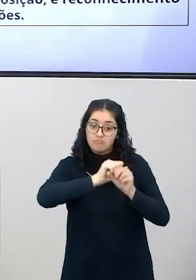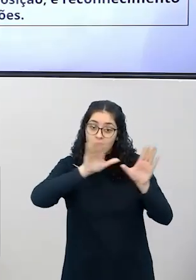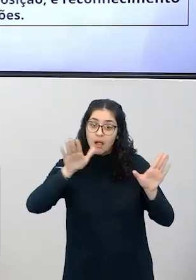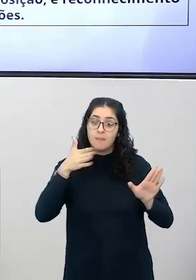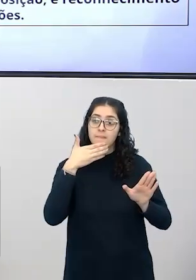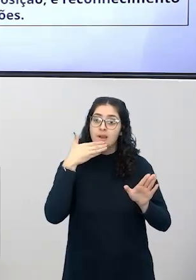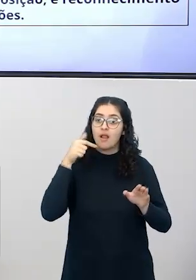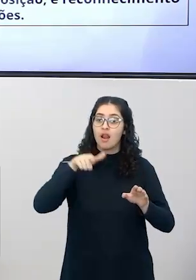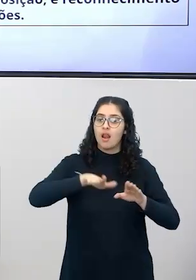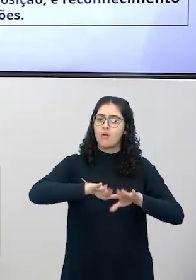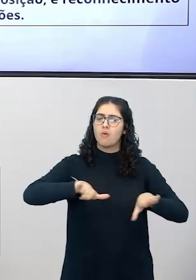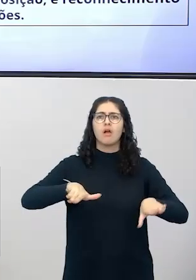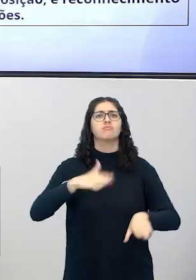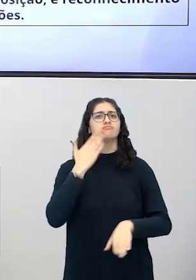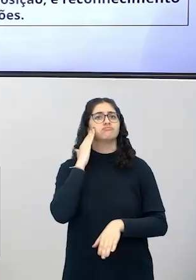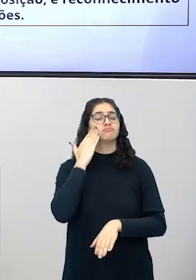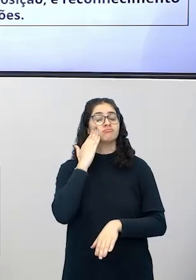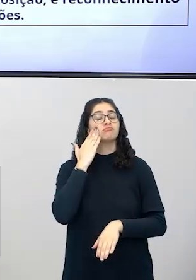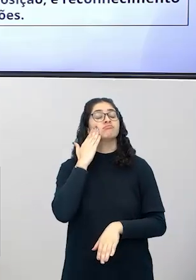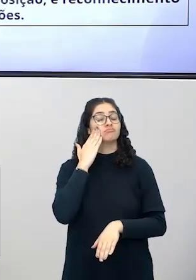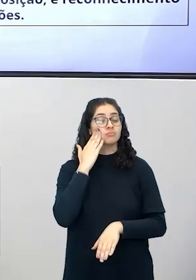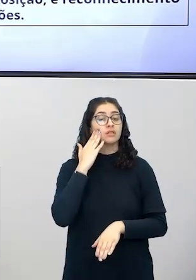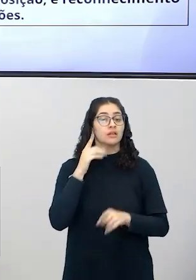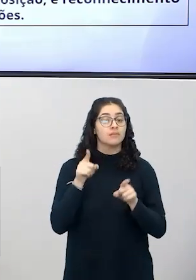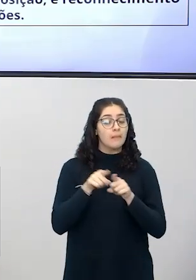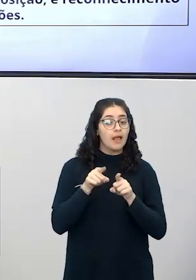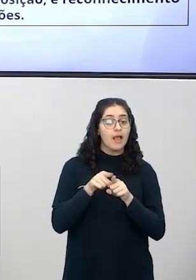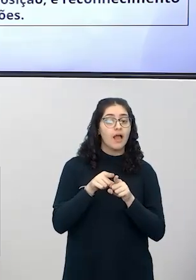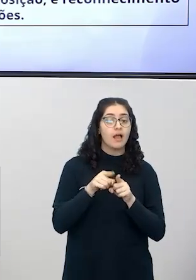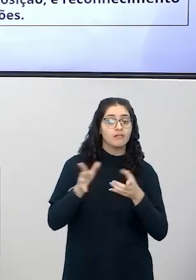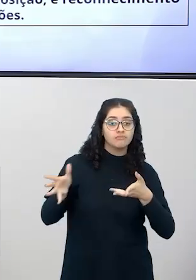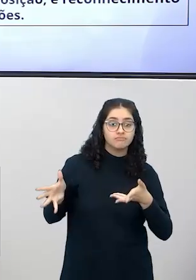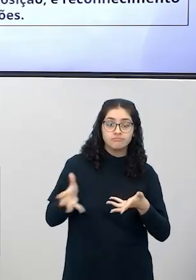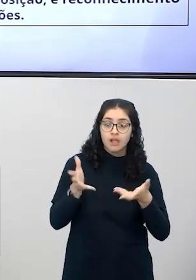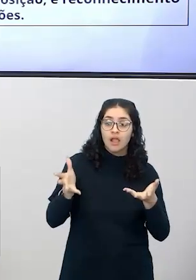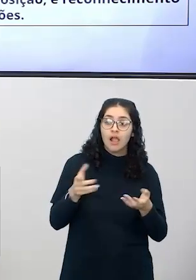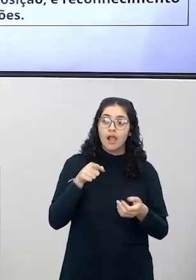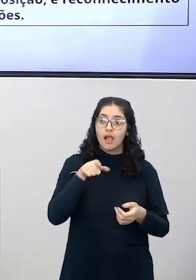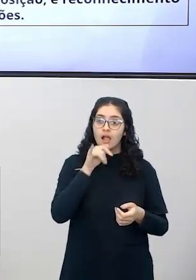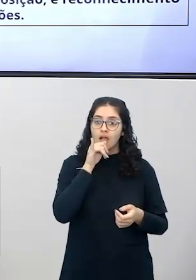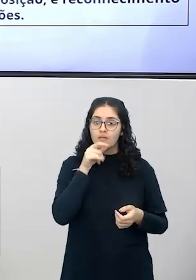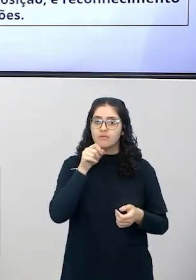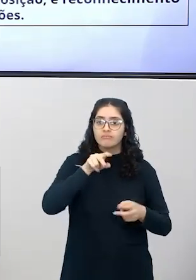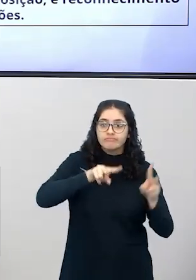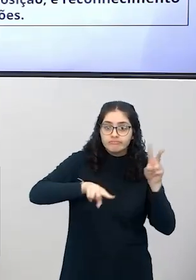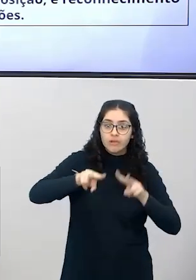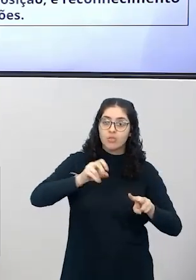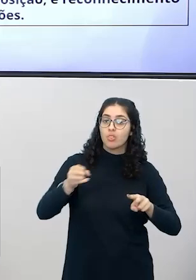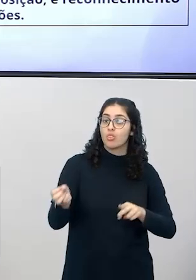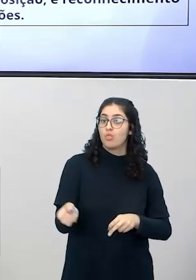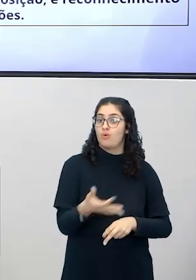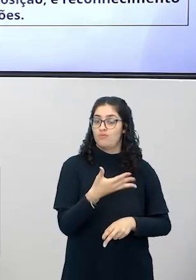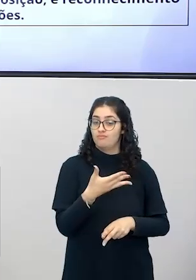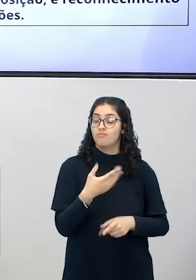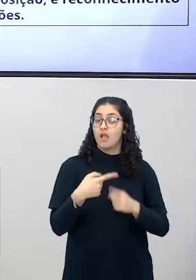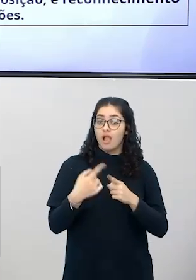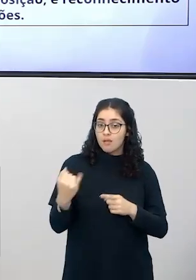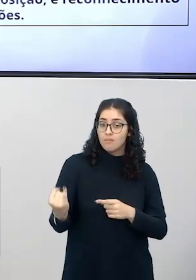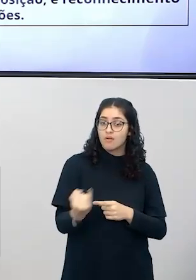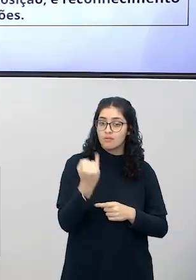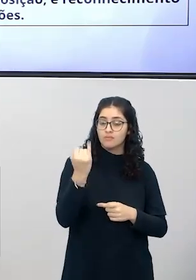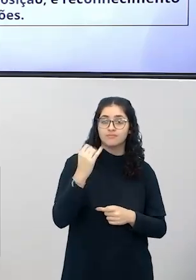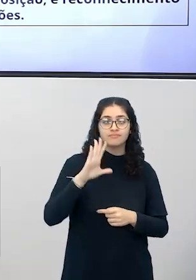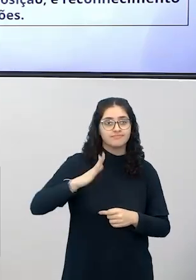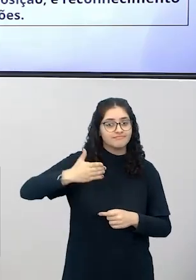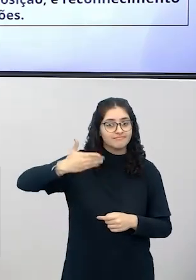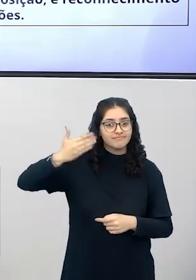estudantes e tentando, por exemplo, extrair concepções dos 3 eixos, porque isso que é fundamental. Por exemplo, esses dias